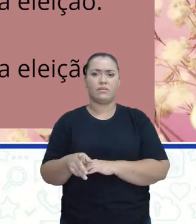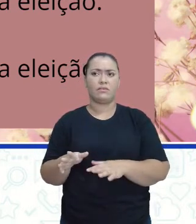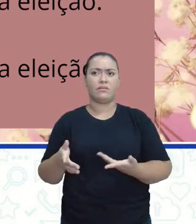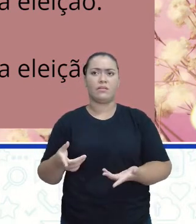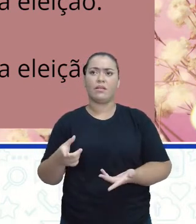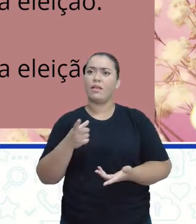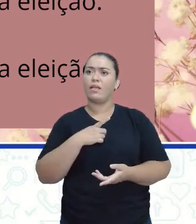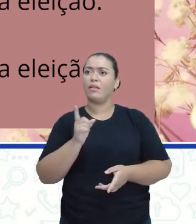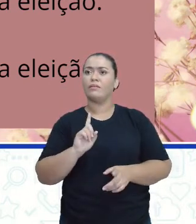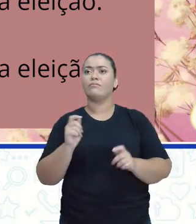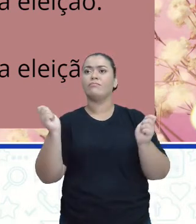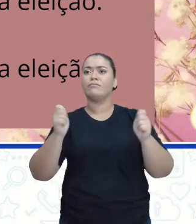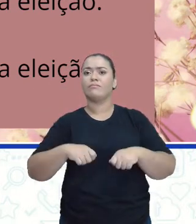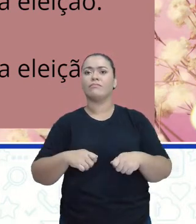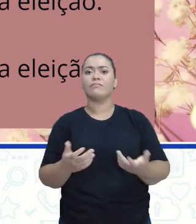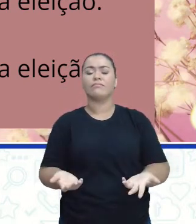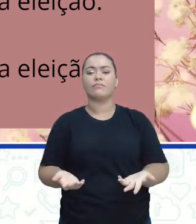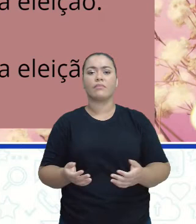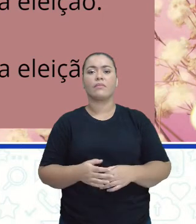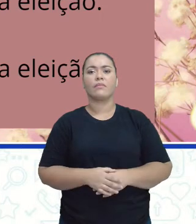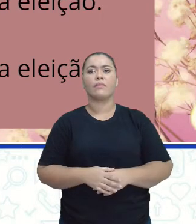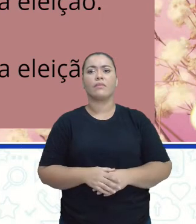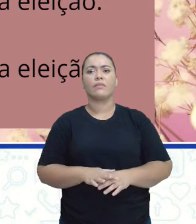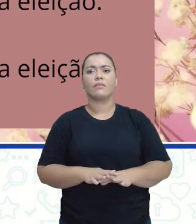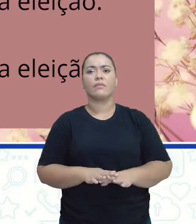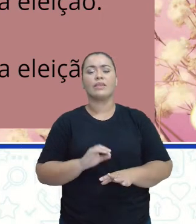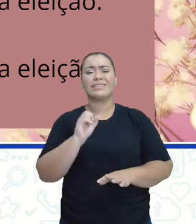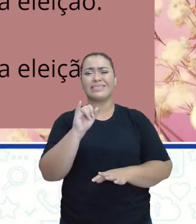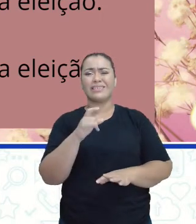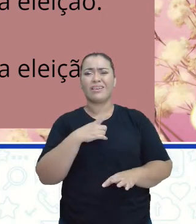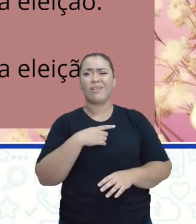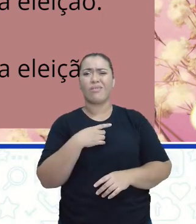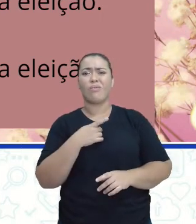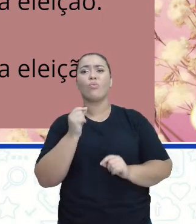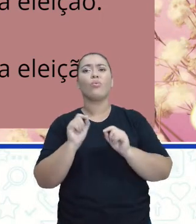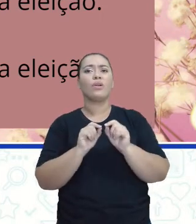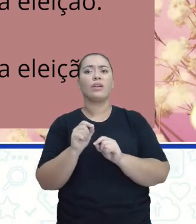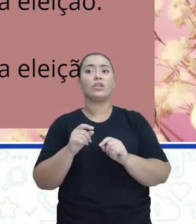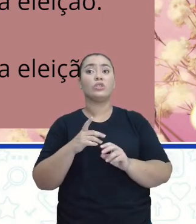tinha competência. Se eu invertesse, eu